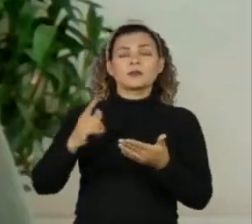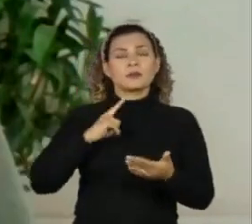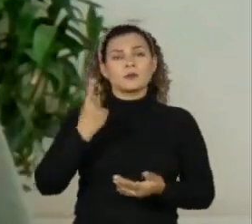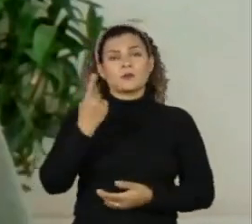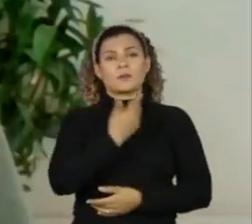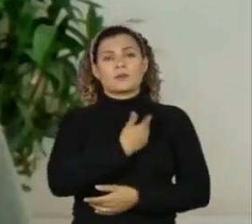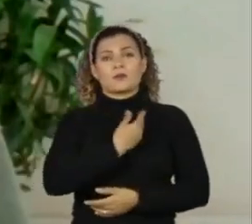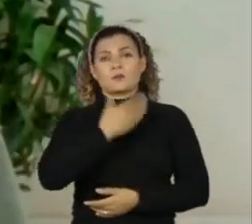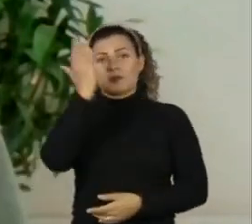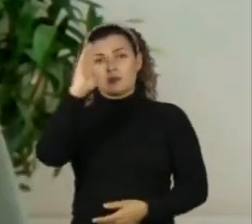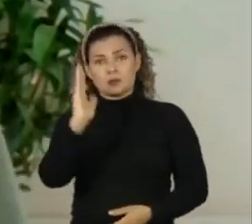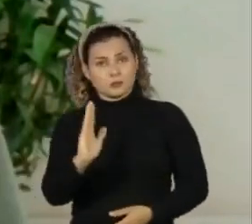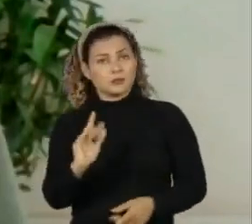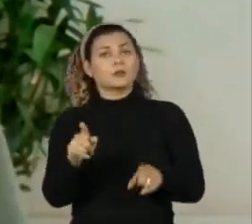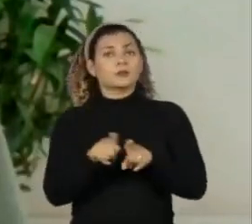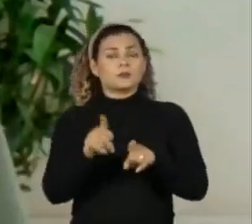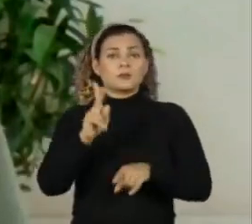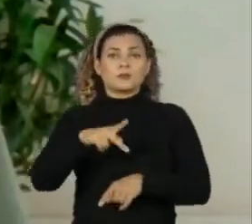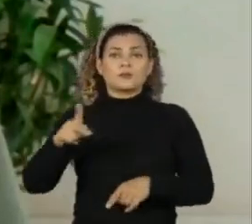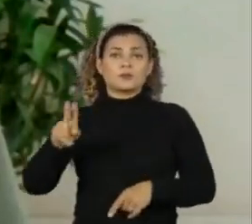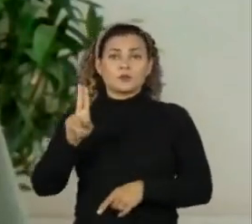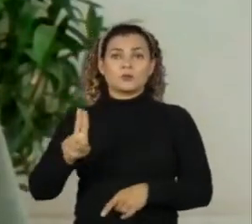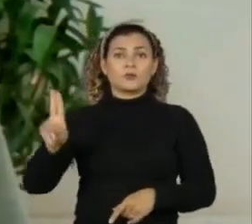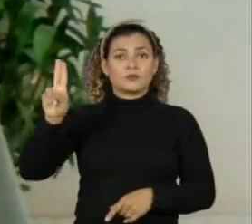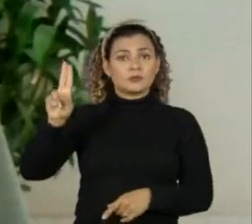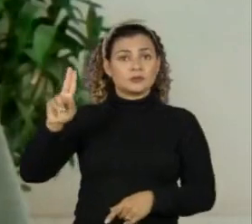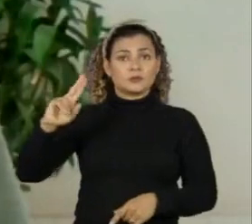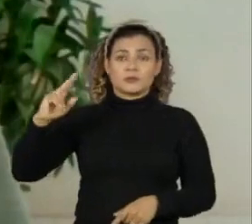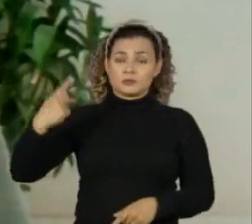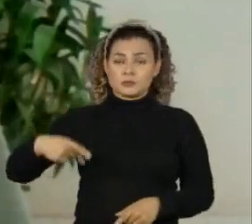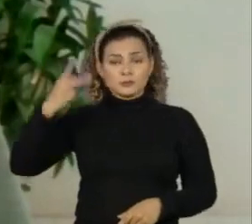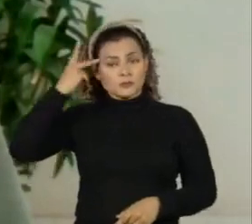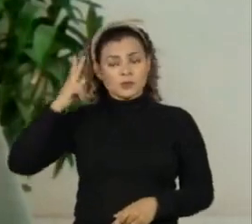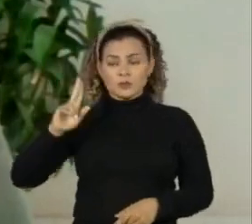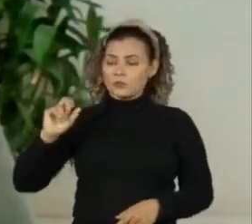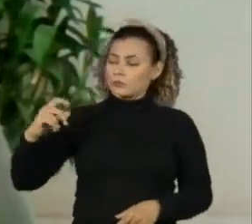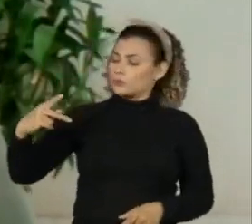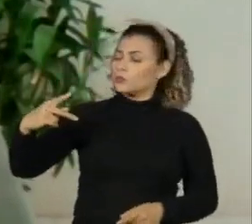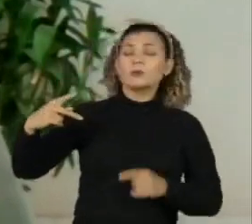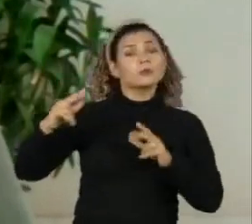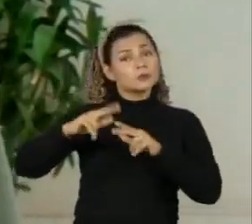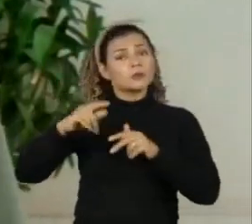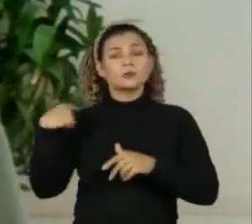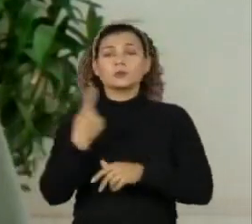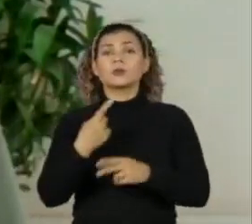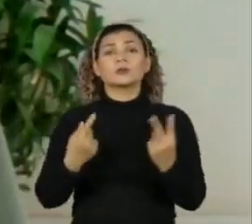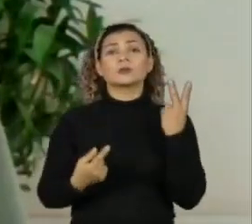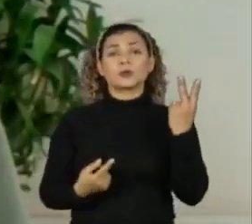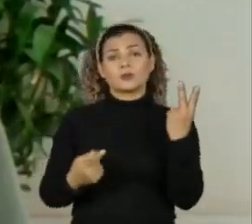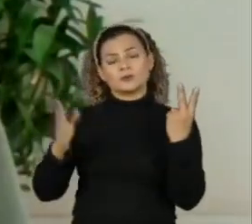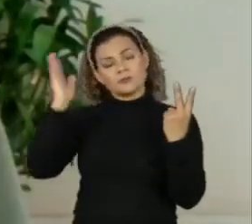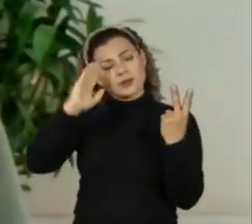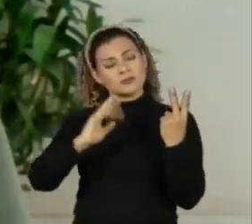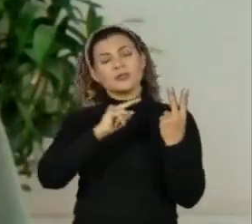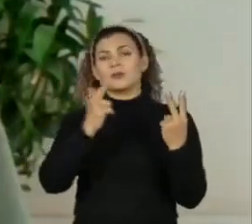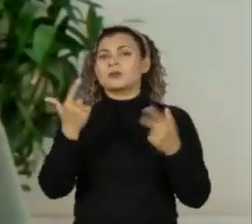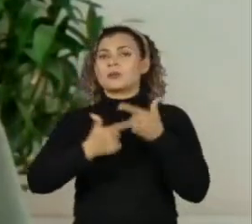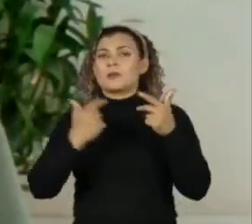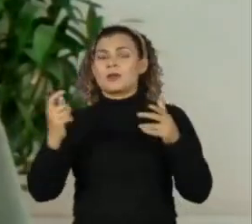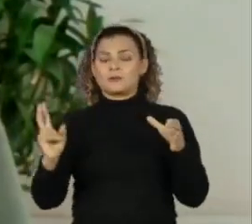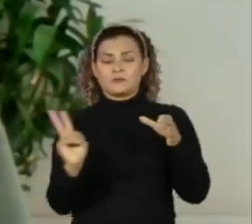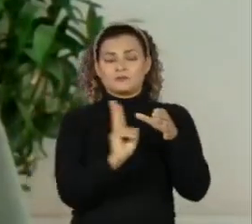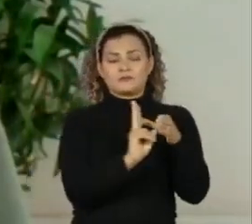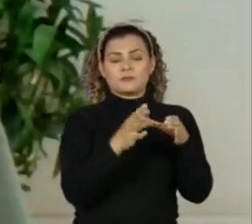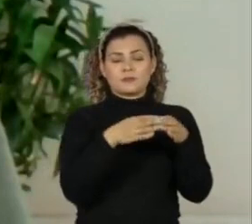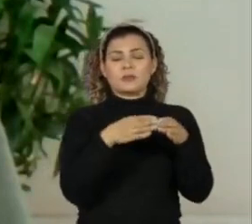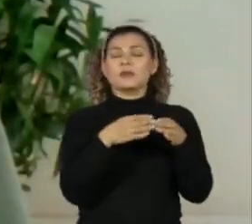brasileira também, que é professora da Universidade de São Paulo. Então, para nós é um prazer ver dois brasileiros aí